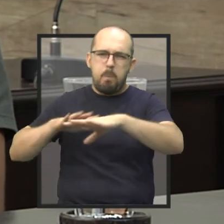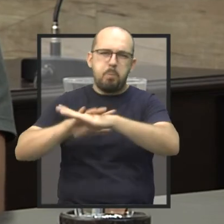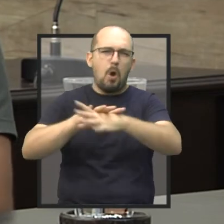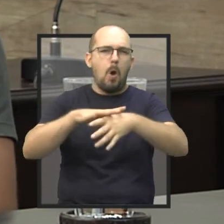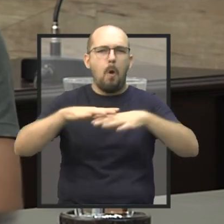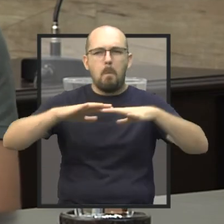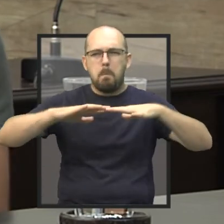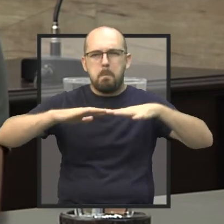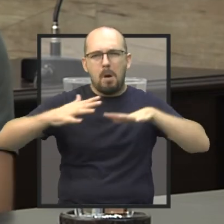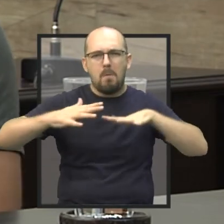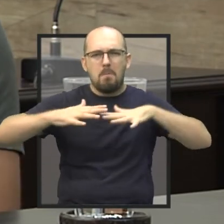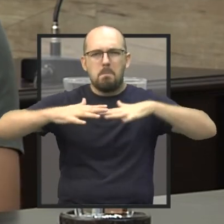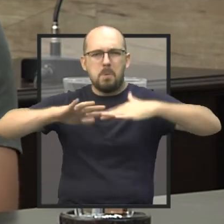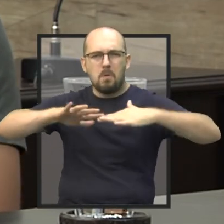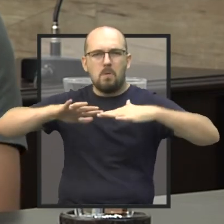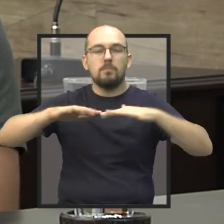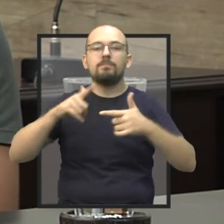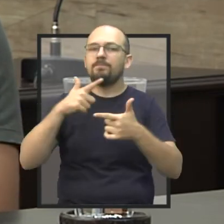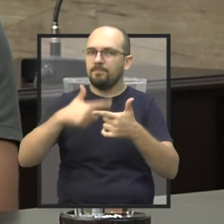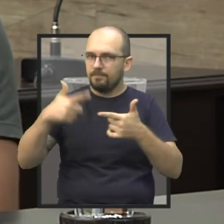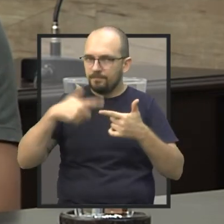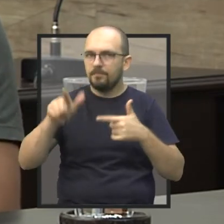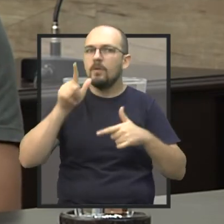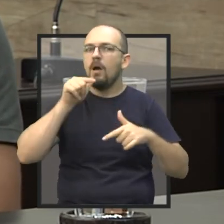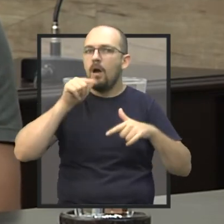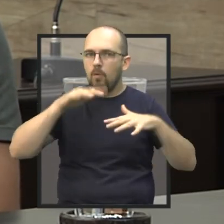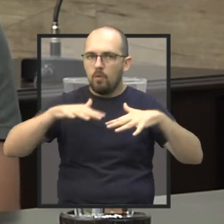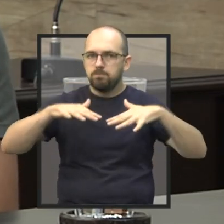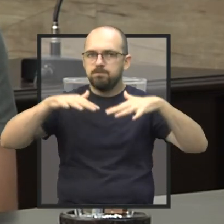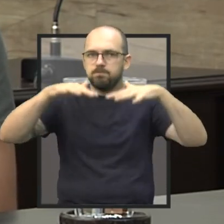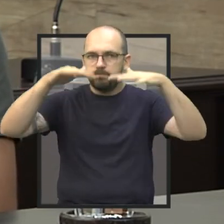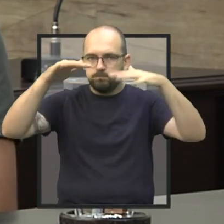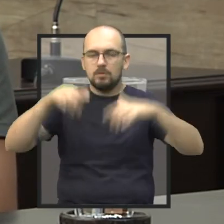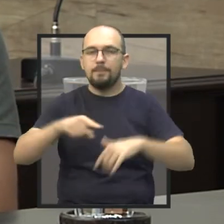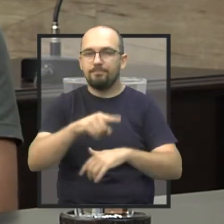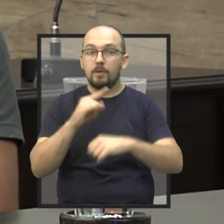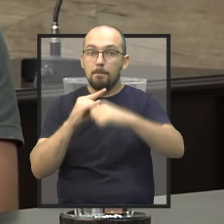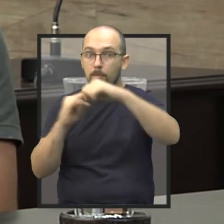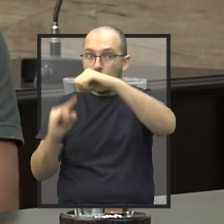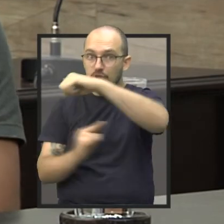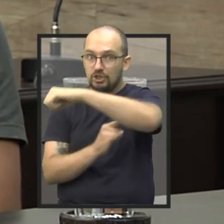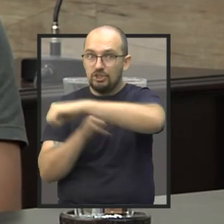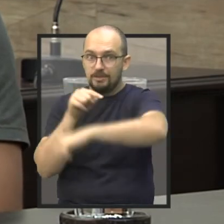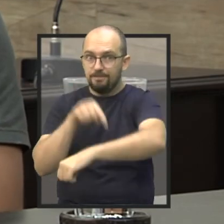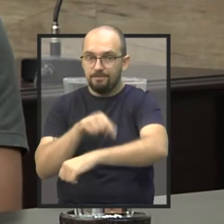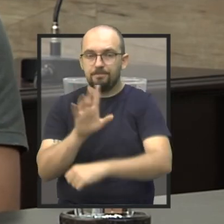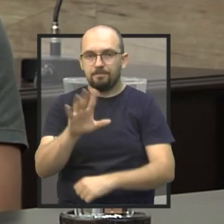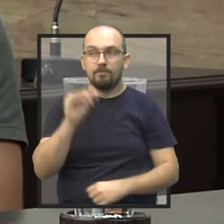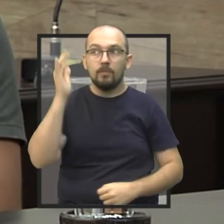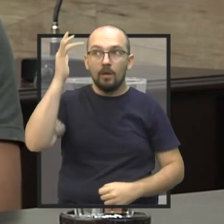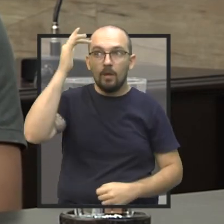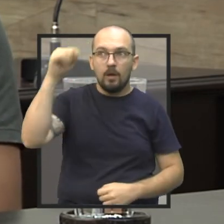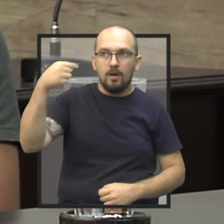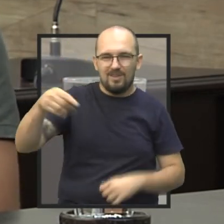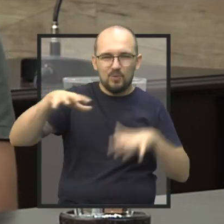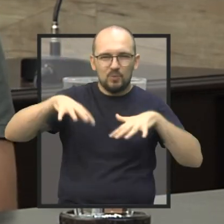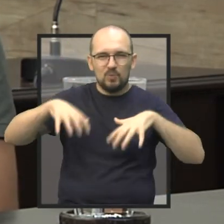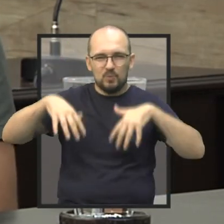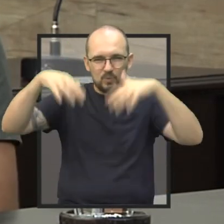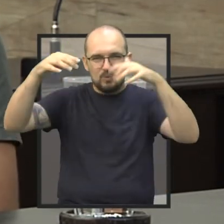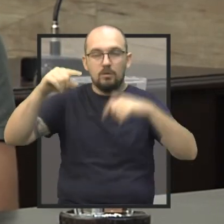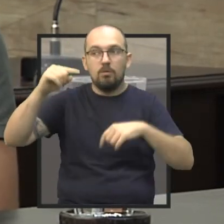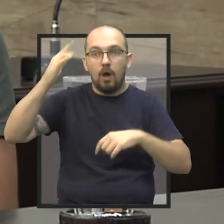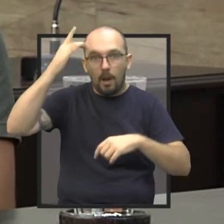alcançadas ali, então elas sofreram bastante com as enchentes. No dia seguinte da enchente, eu, junto com o pessoal da OAB, junto com o pessoal